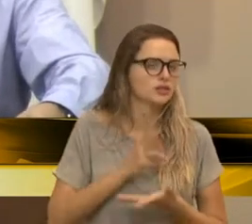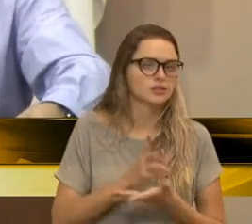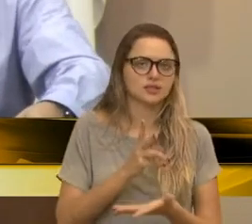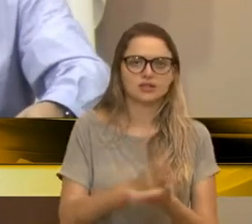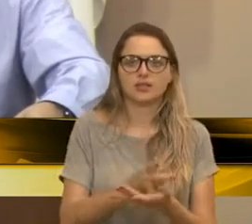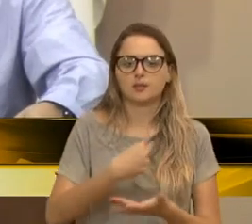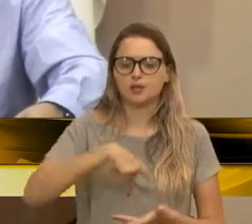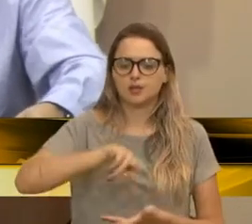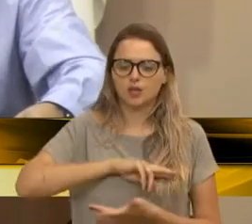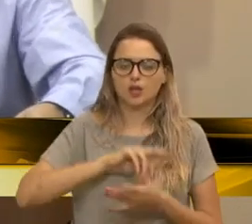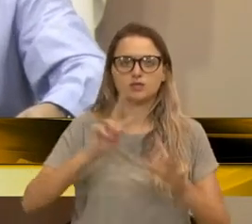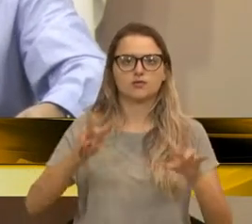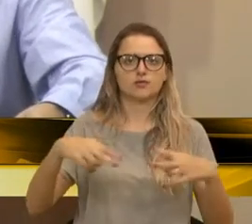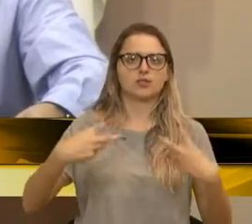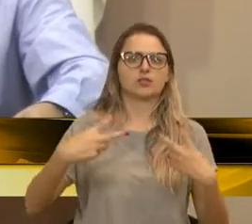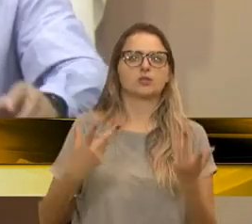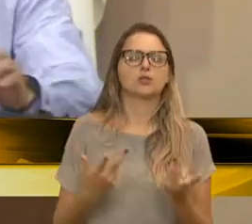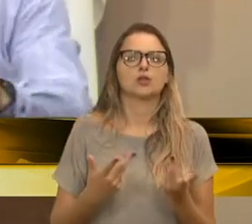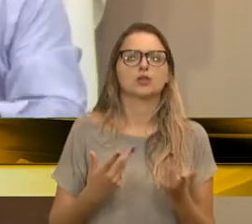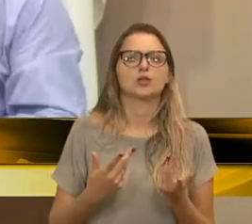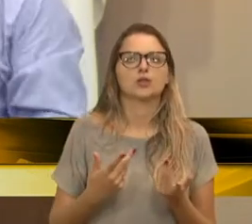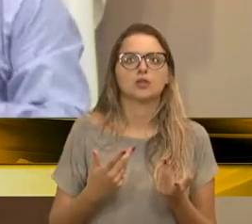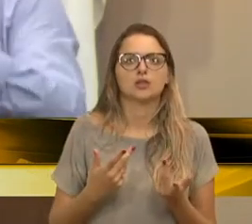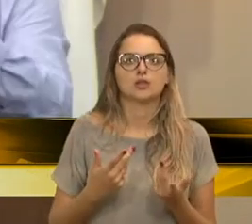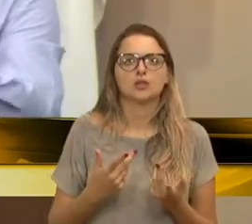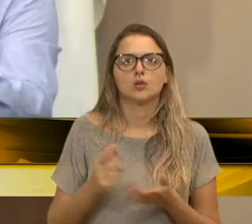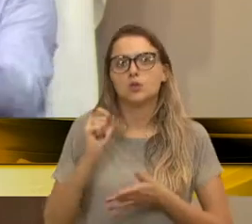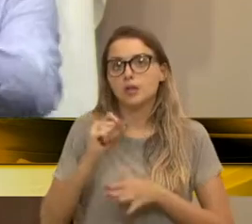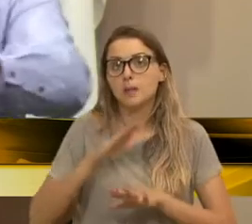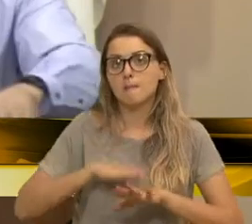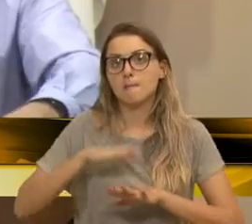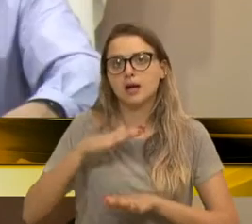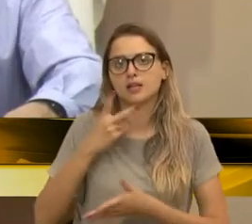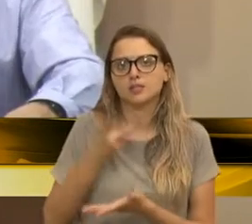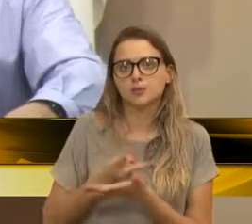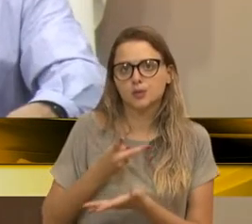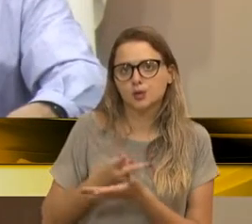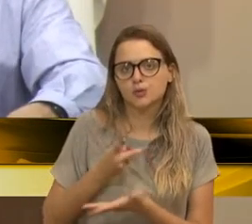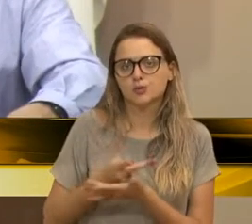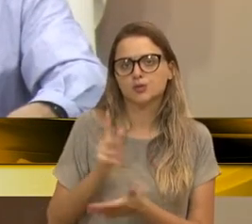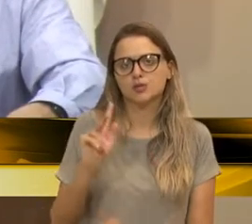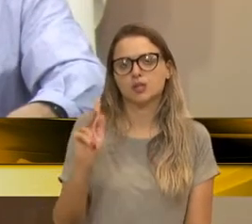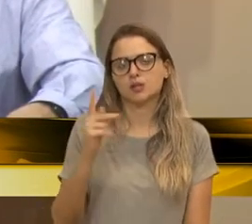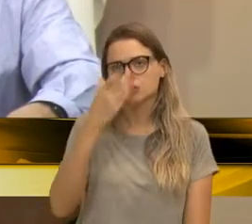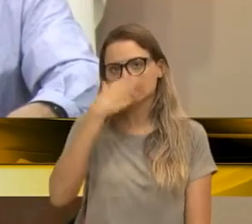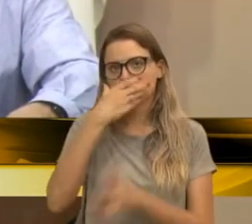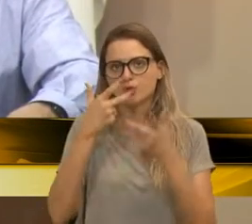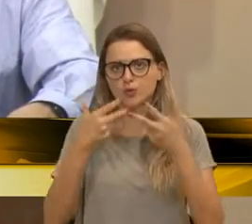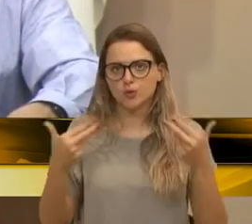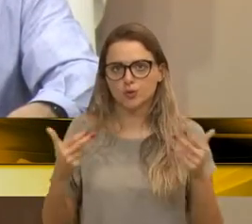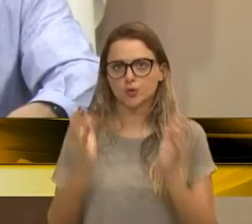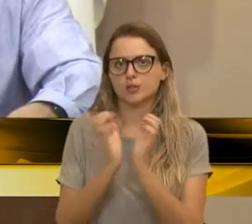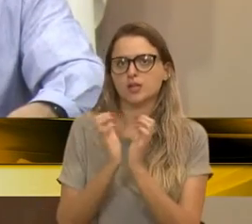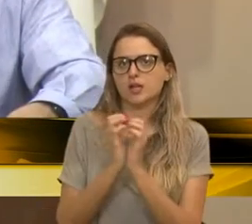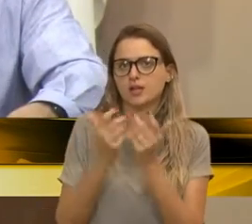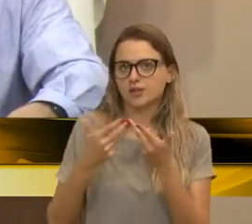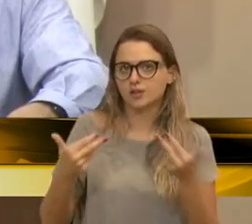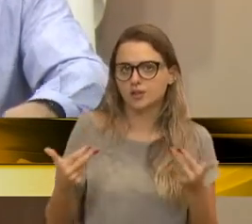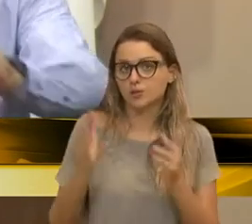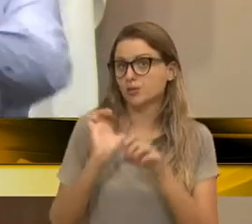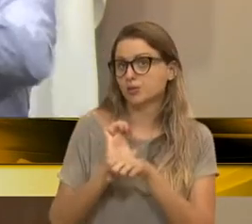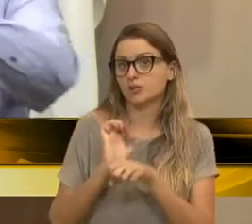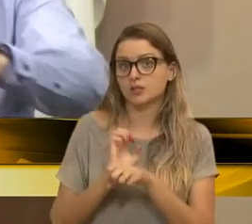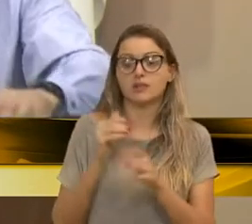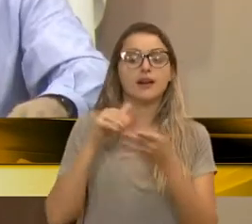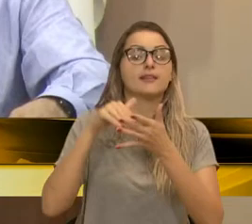sendo vistos, e todo mundo sabe, o maior produtor de hortifruti do estado. Até quando?